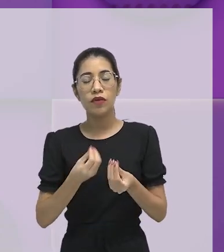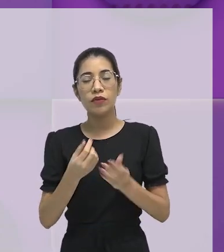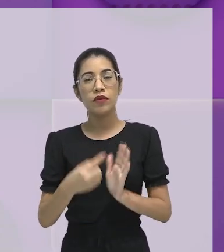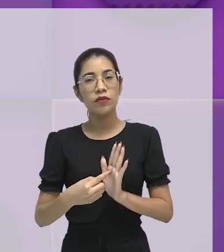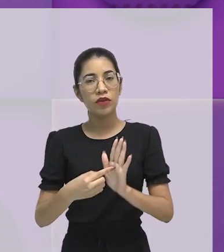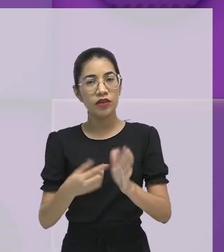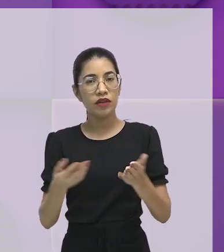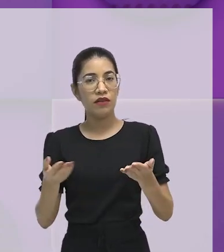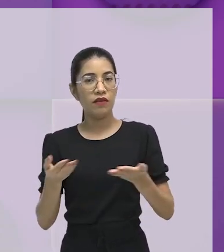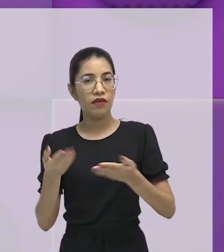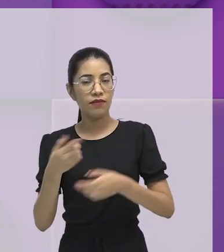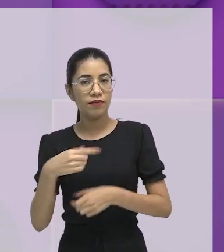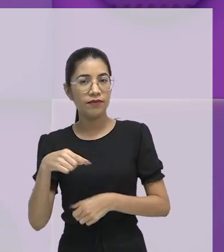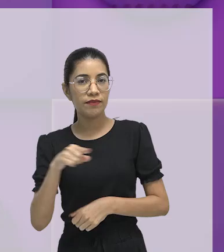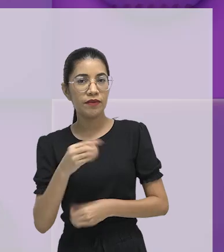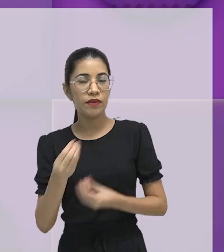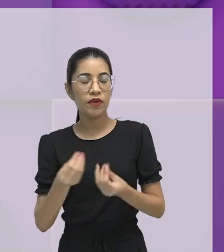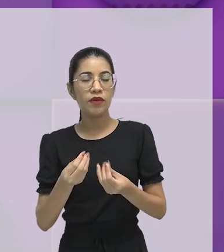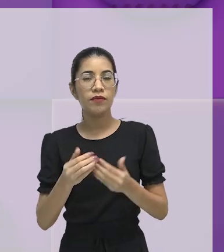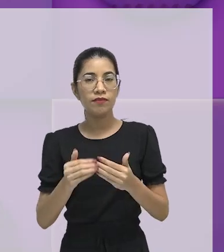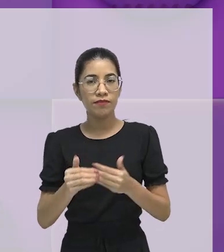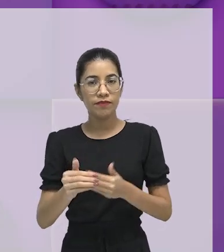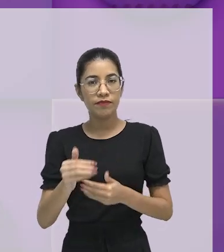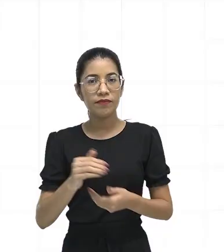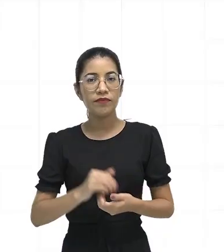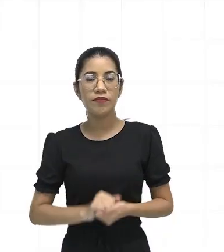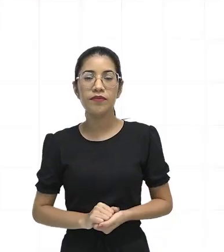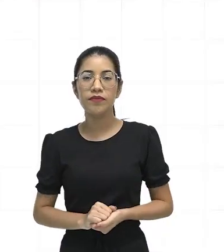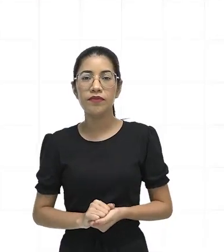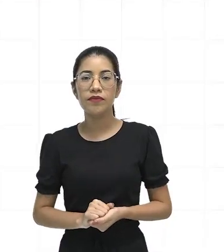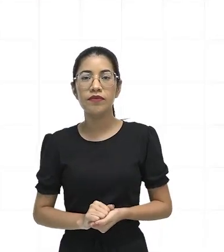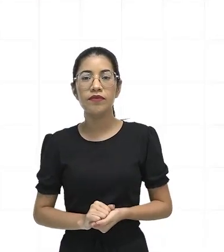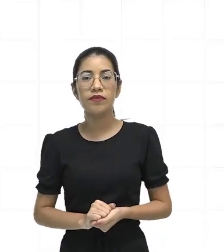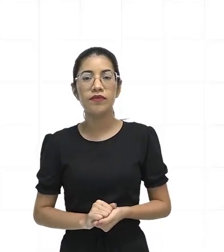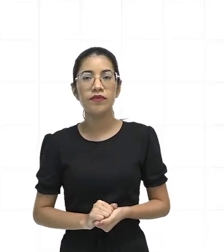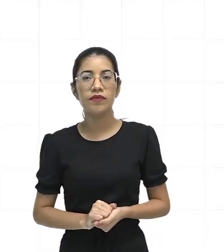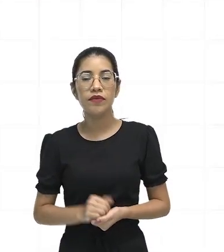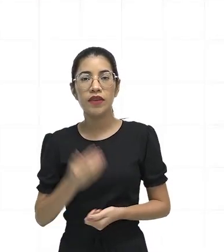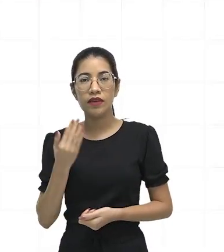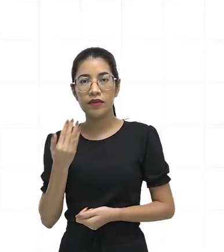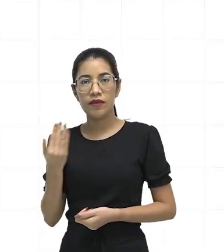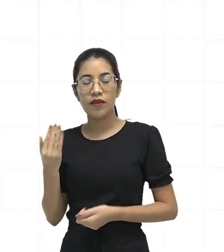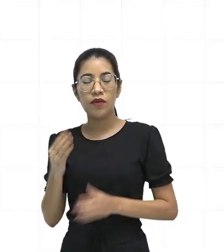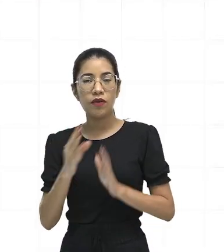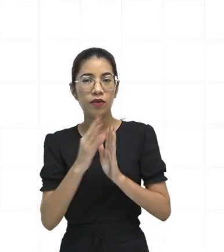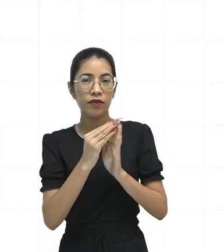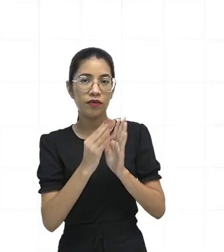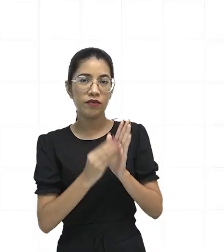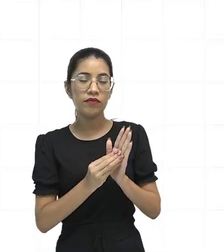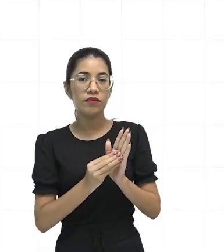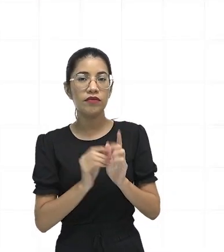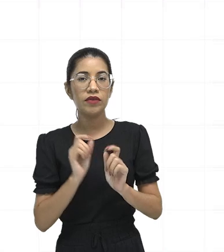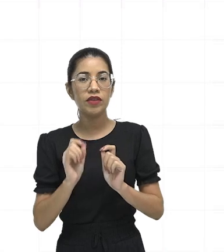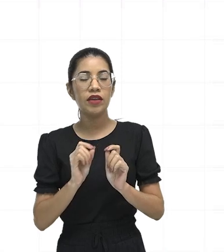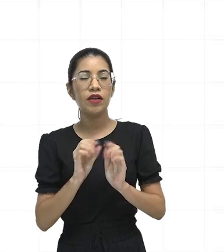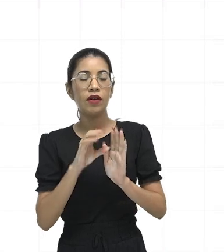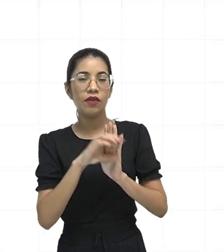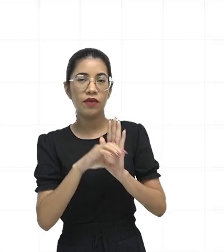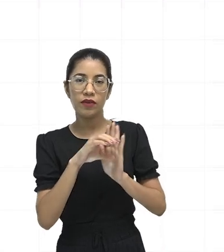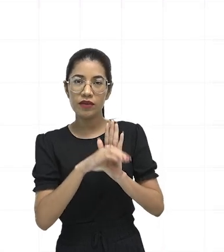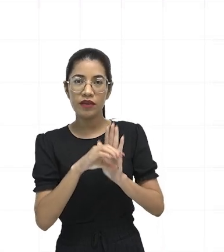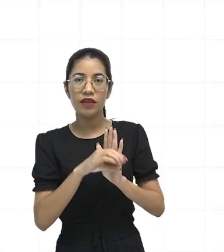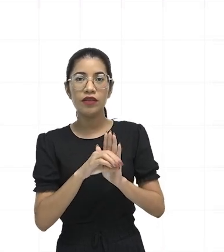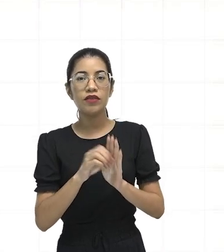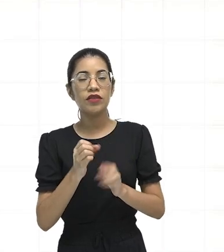vou mostrar para vocês de agora em diante. Vamos lá? Cartelinha de número 1, vamos ver a definição de